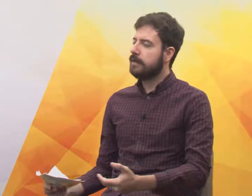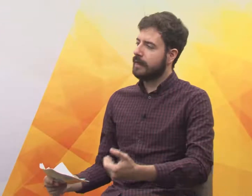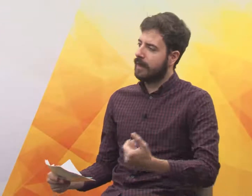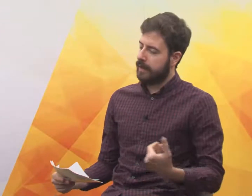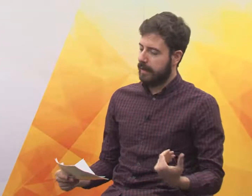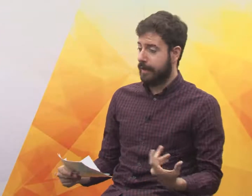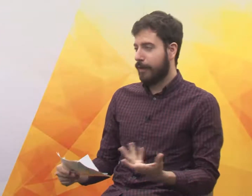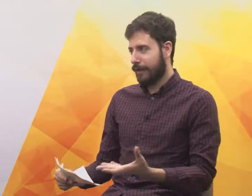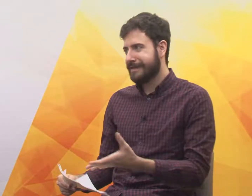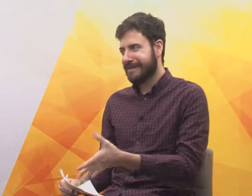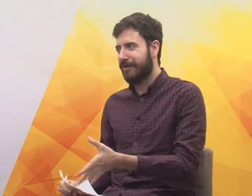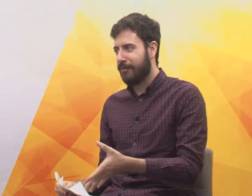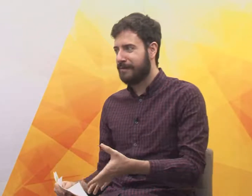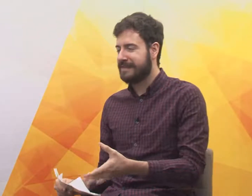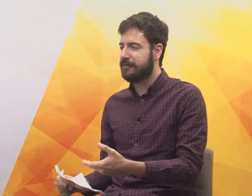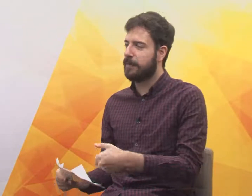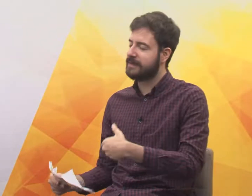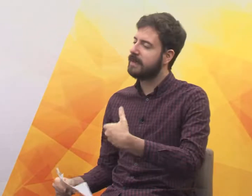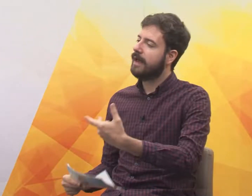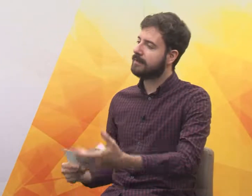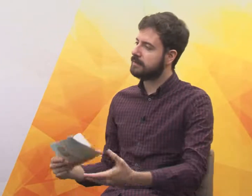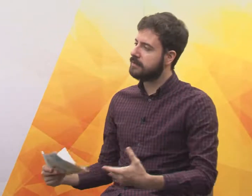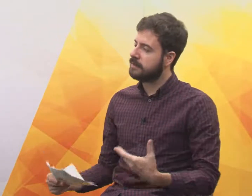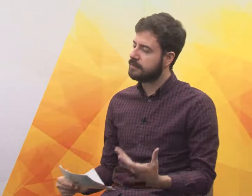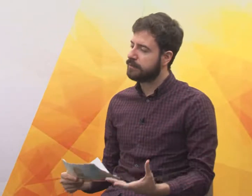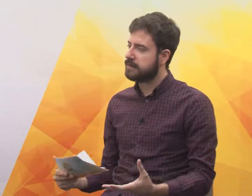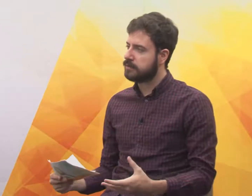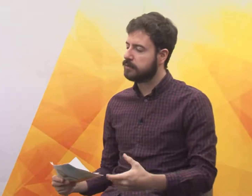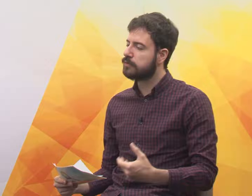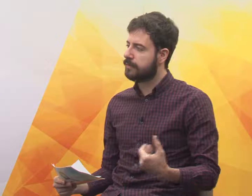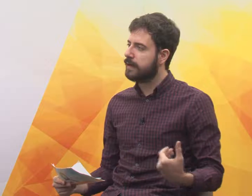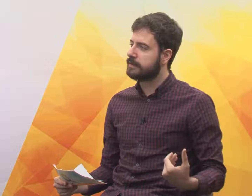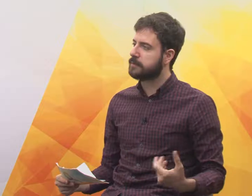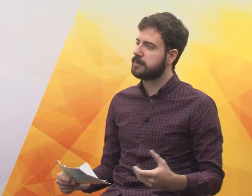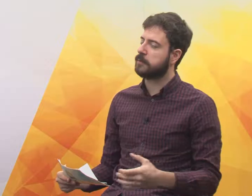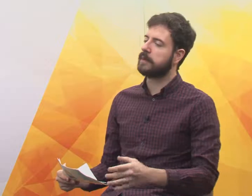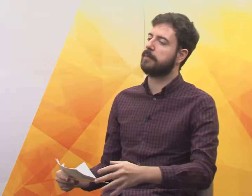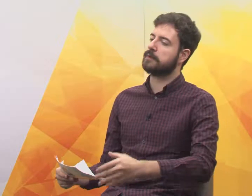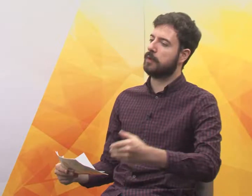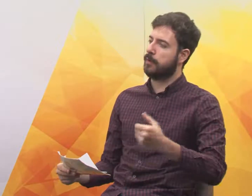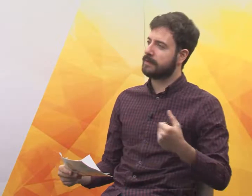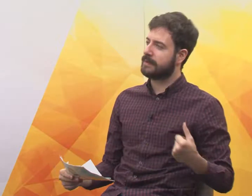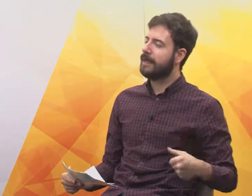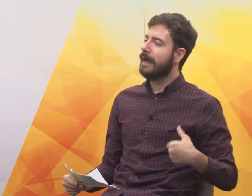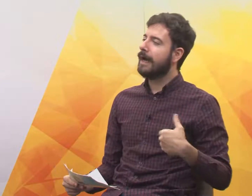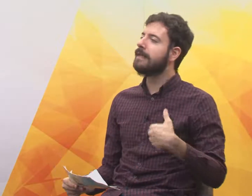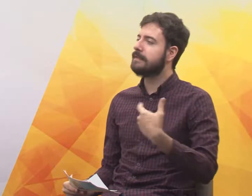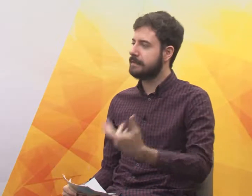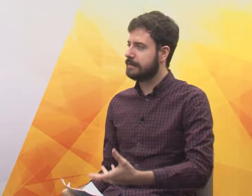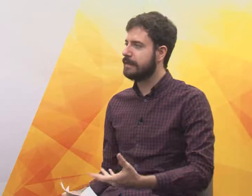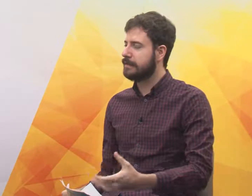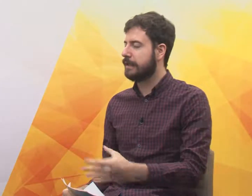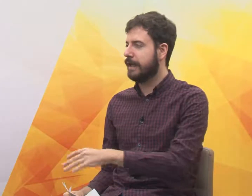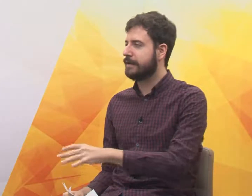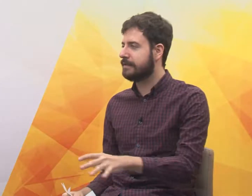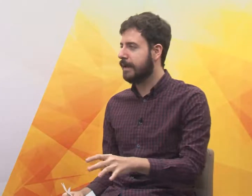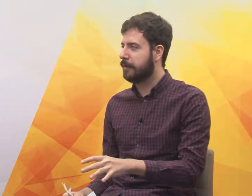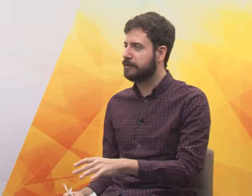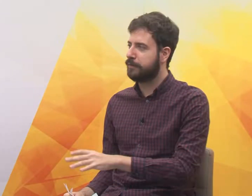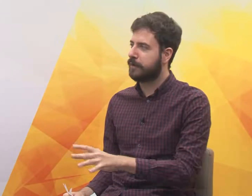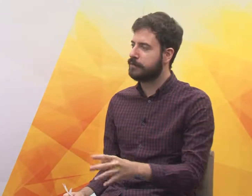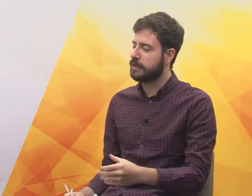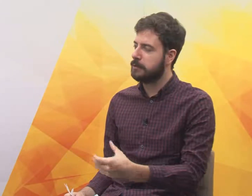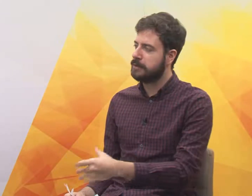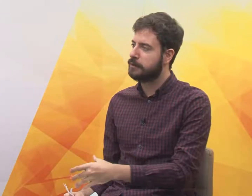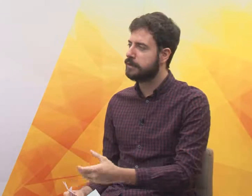né? É que agora a gente está um pouco em cima, mas essas dicas que você deu são muito válidas mesmo, para que a pessoa possa, antes, né, de chegar nessa